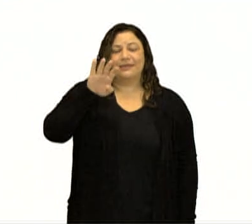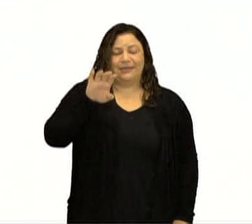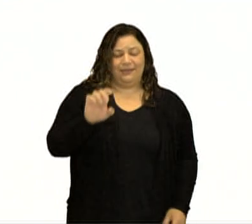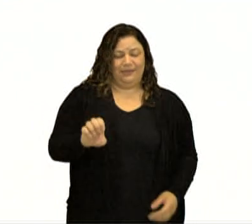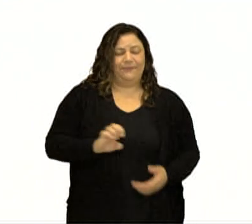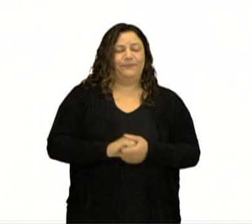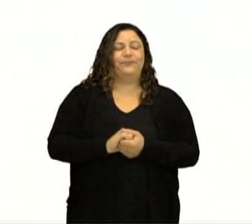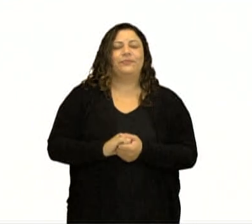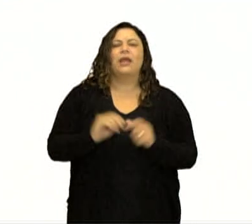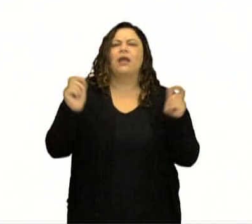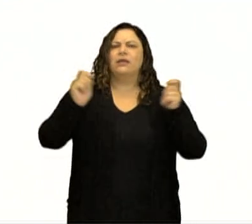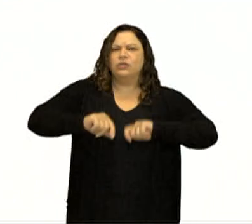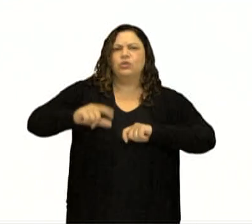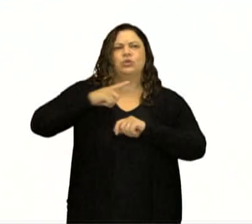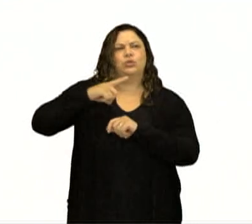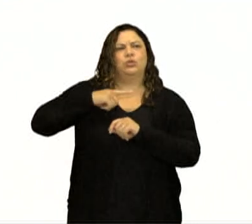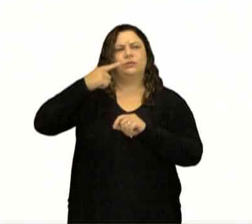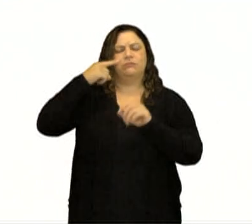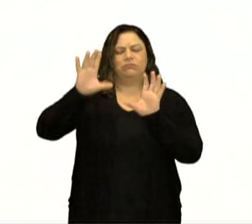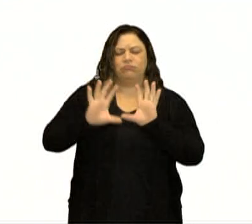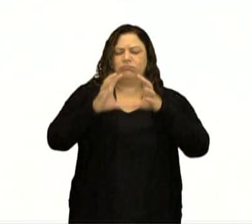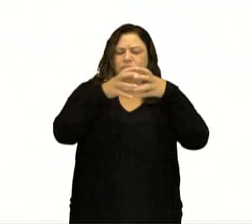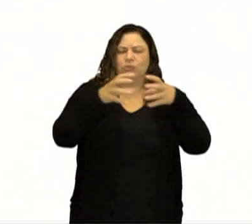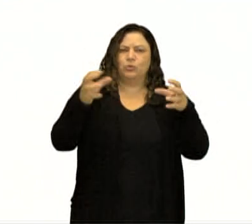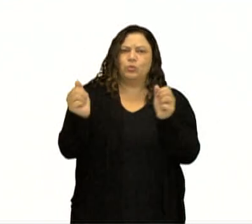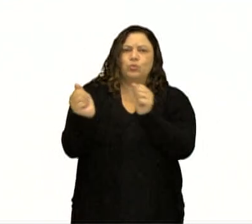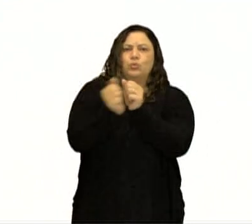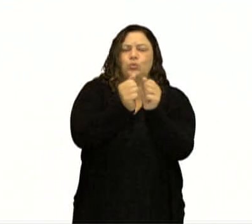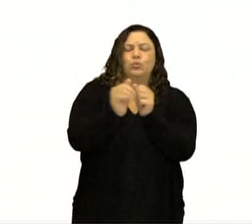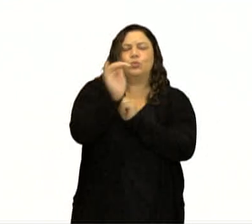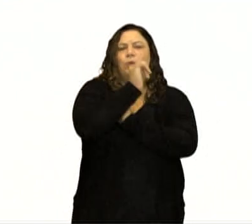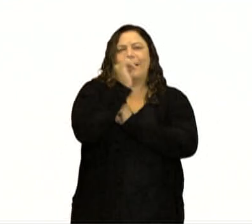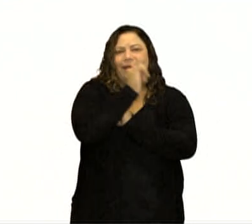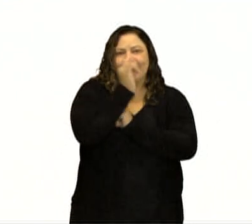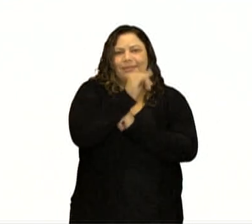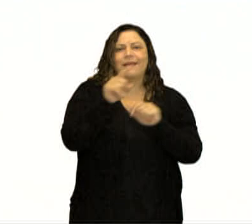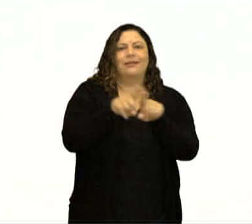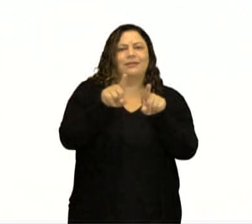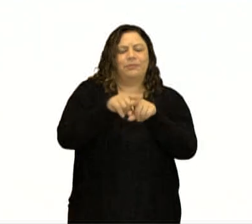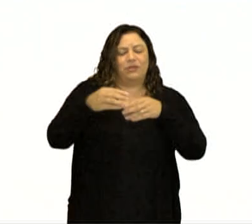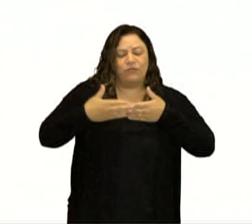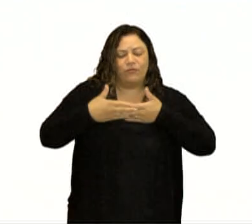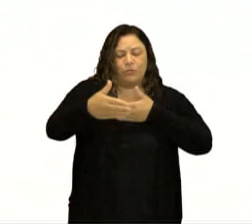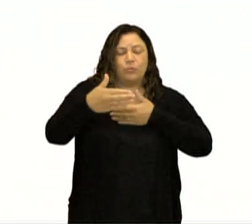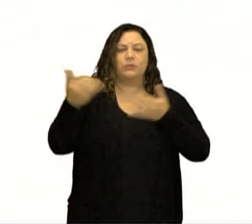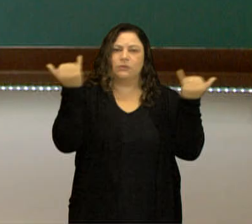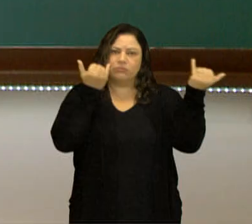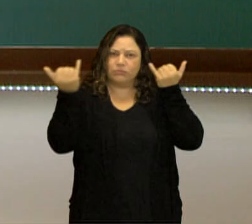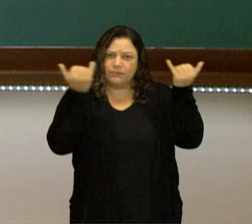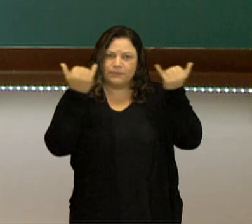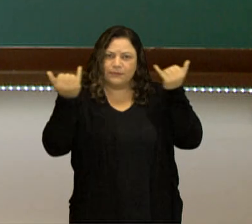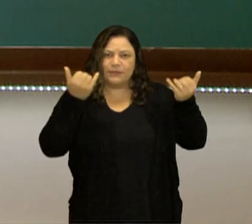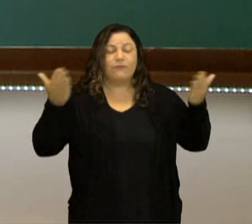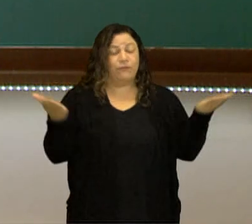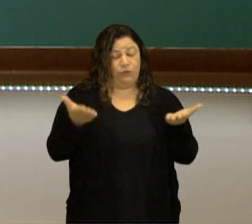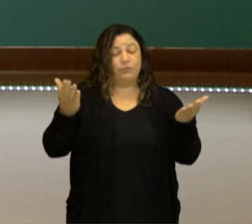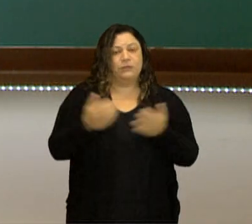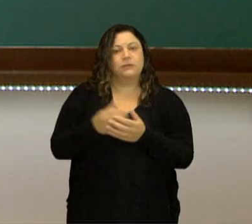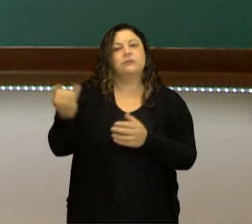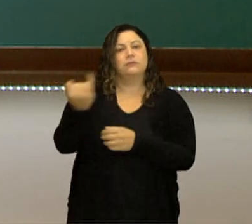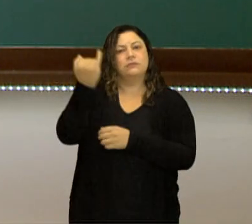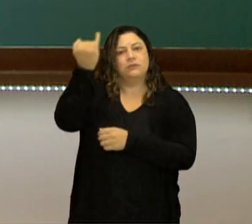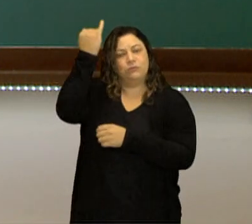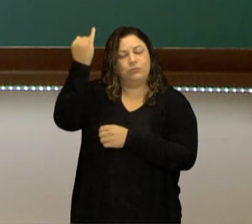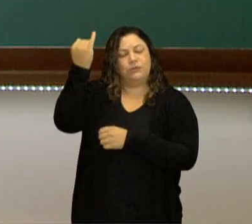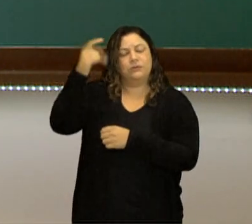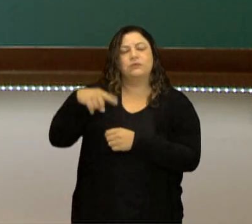Império Austro-Húngaro, e a Itália. Vamos começar então? Já temos essa informação e isso é uma informação